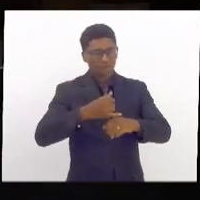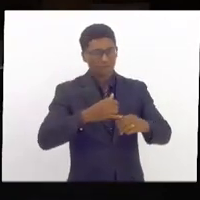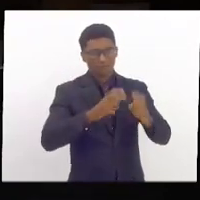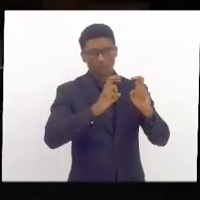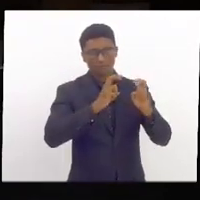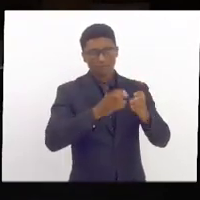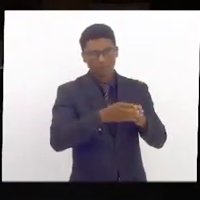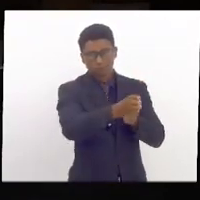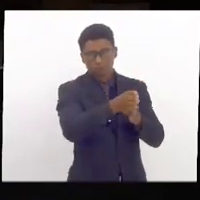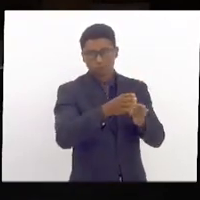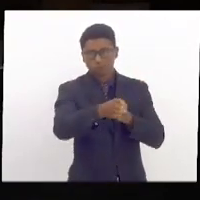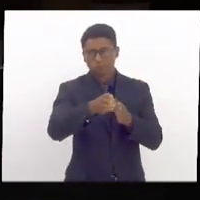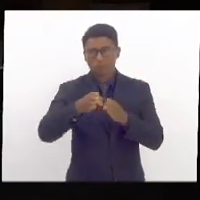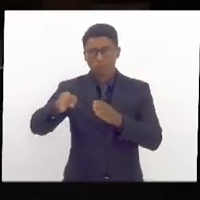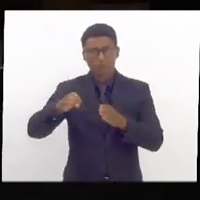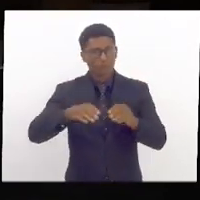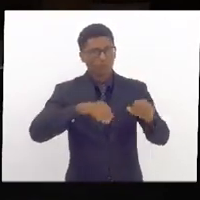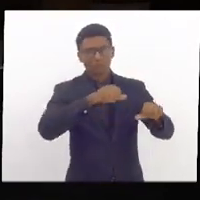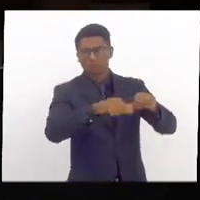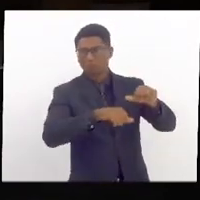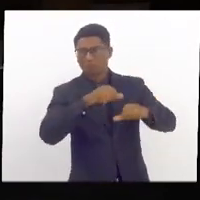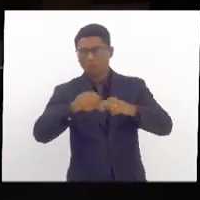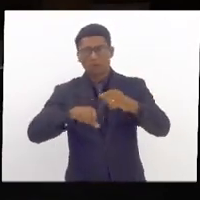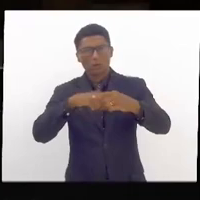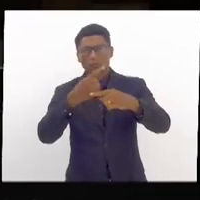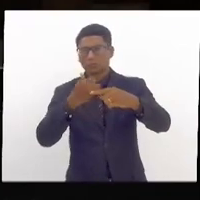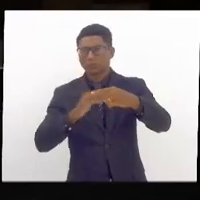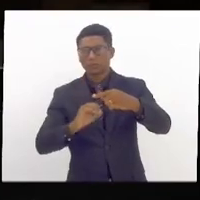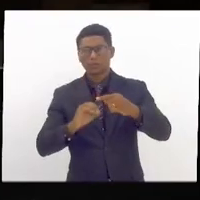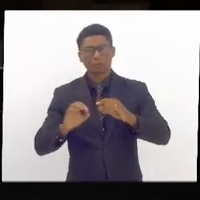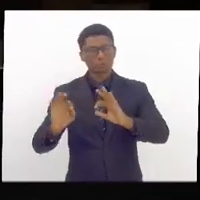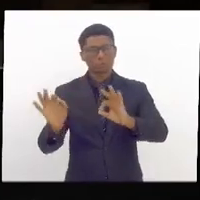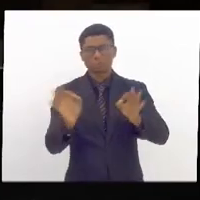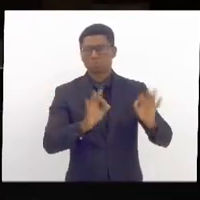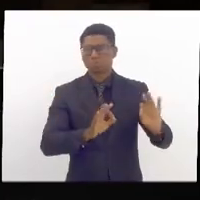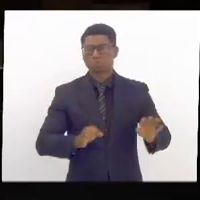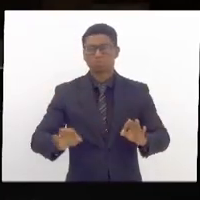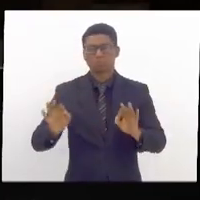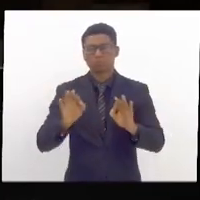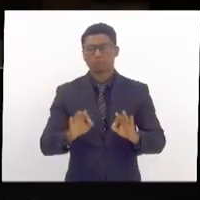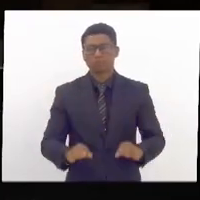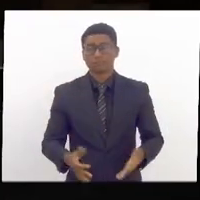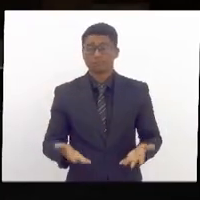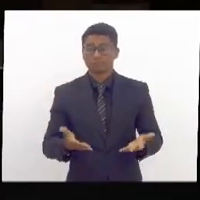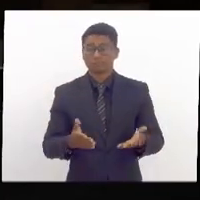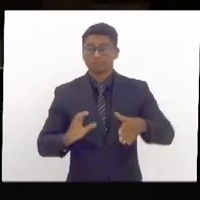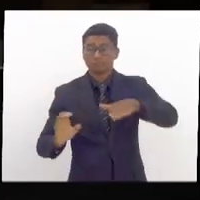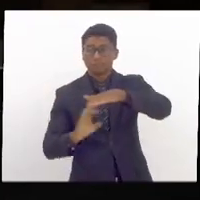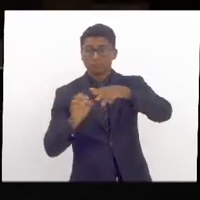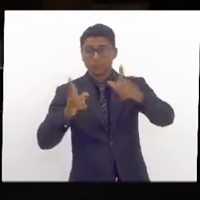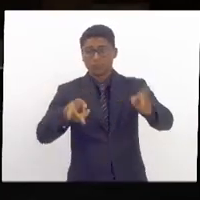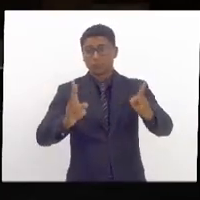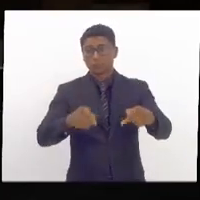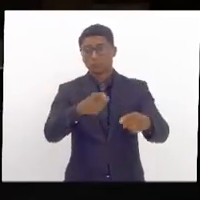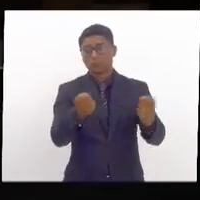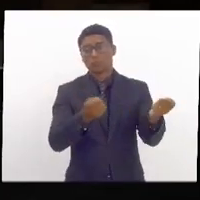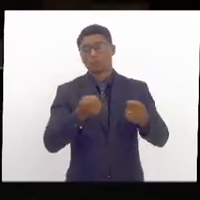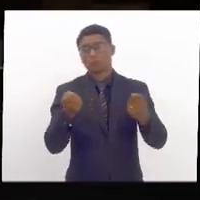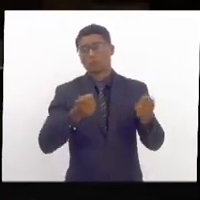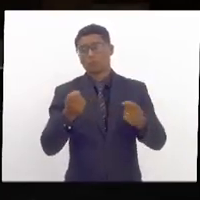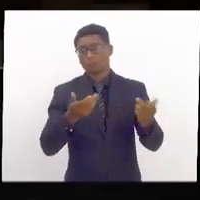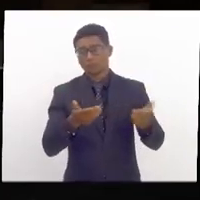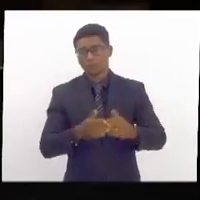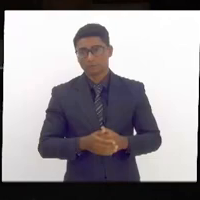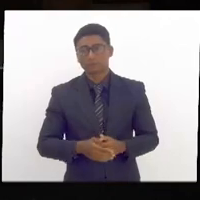malha ferroviária, não conseguiram trocar nem um décimo disso. Mas está lá a Supervia ainda no controle. E nós sabemos